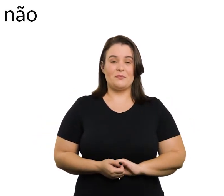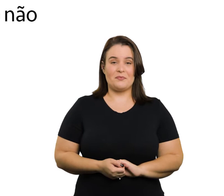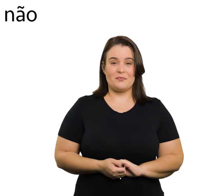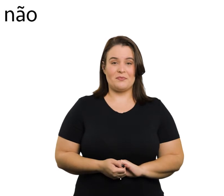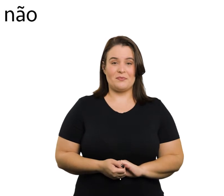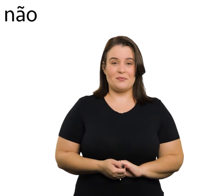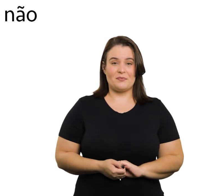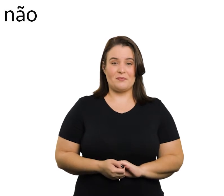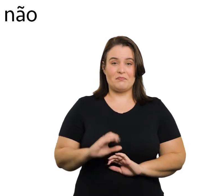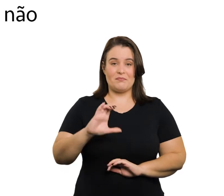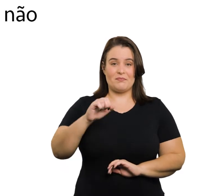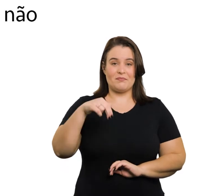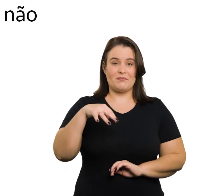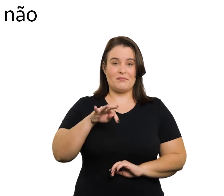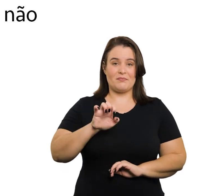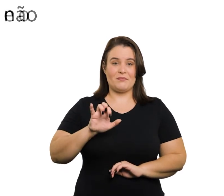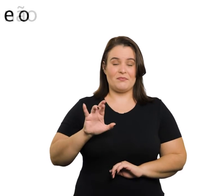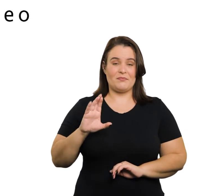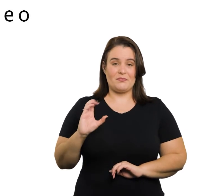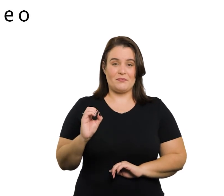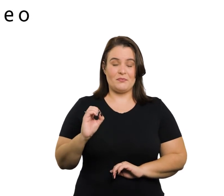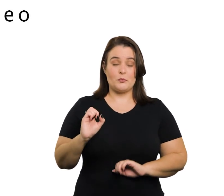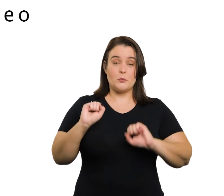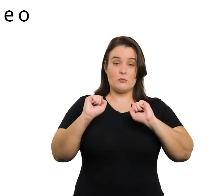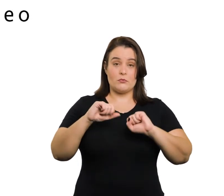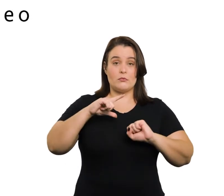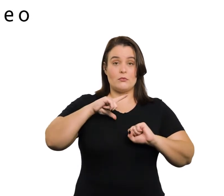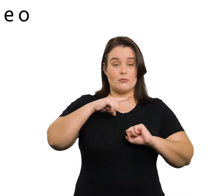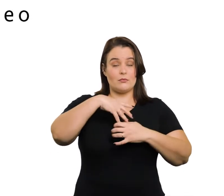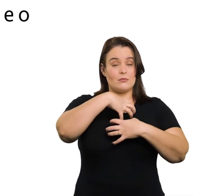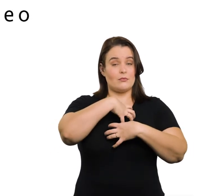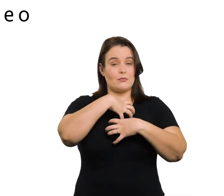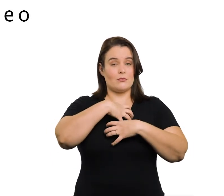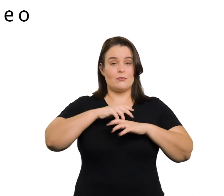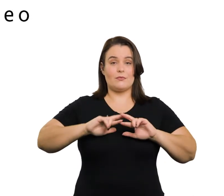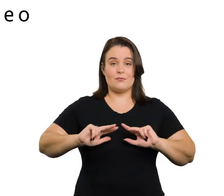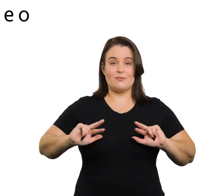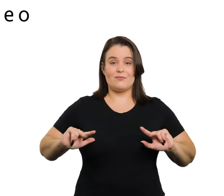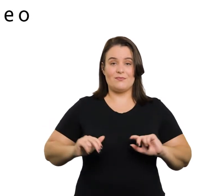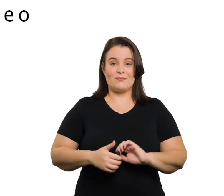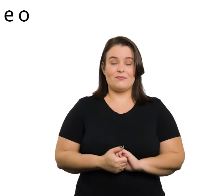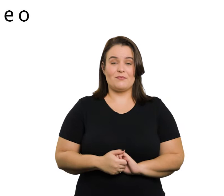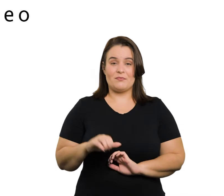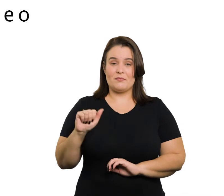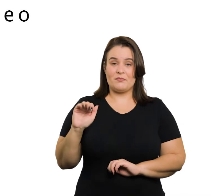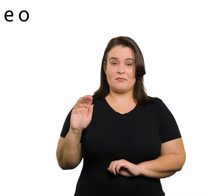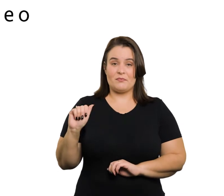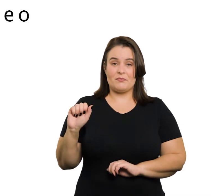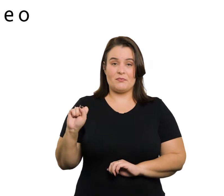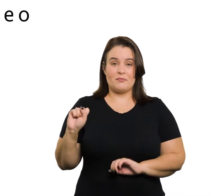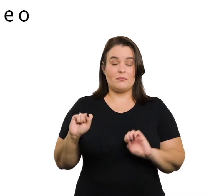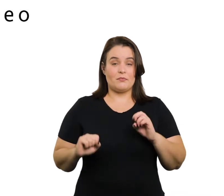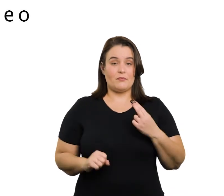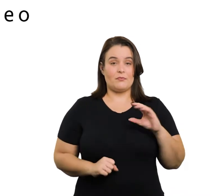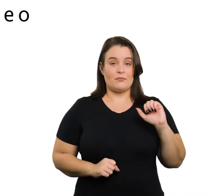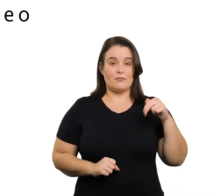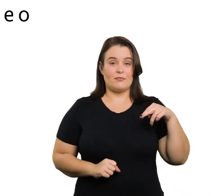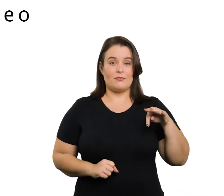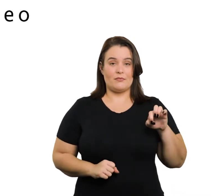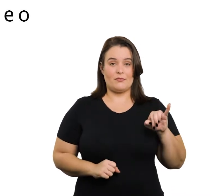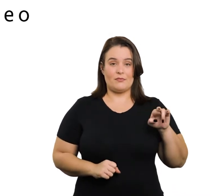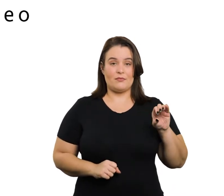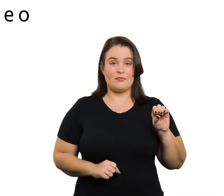8,33%. Canteiros laterais. Podem se compor dos seguintes modos: abas ou canteiros dos